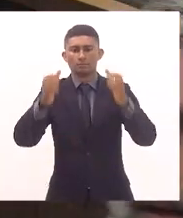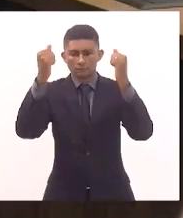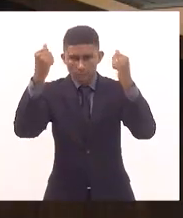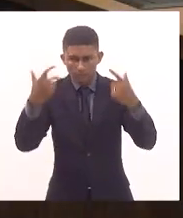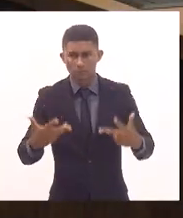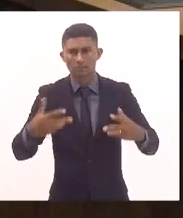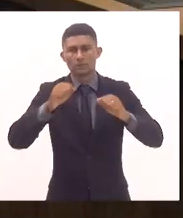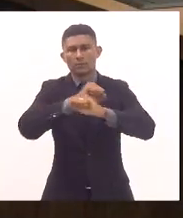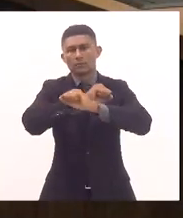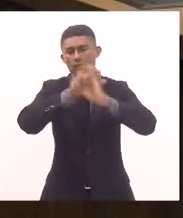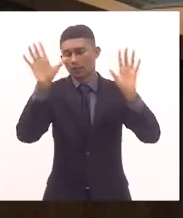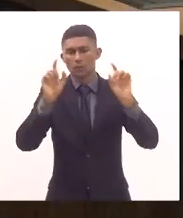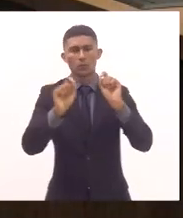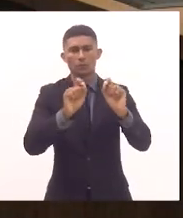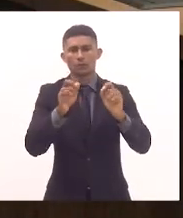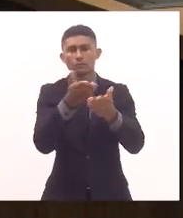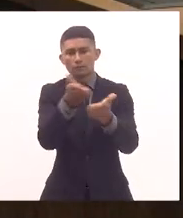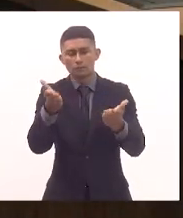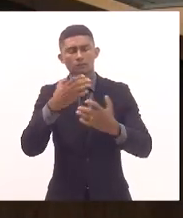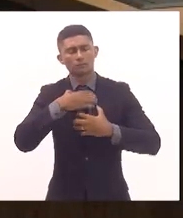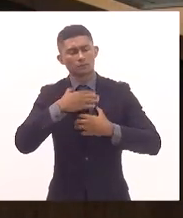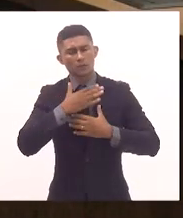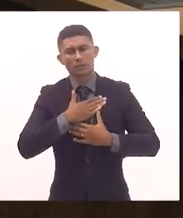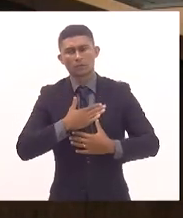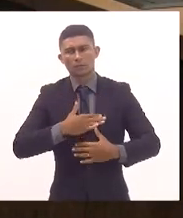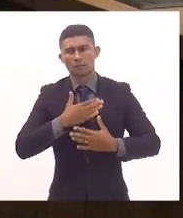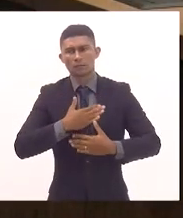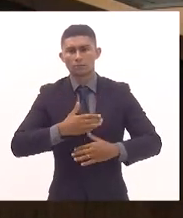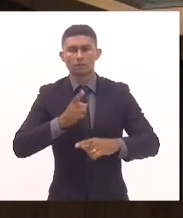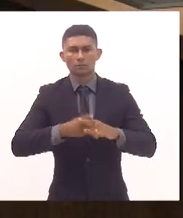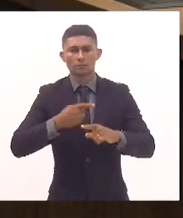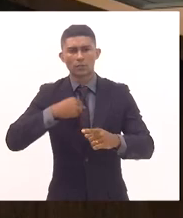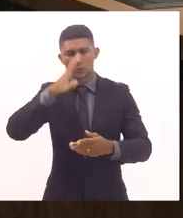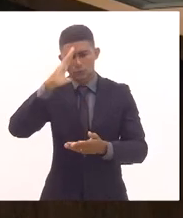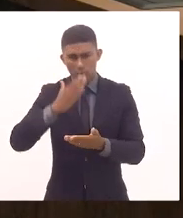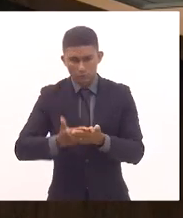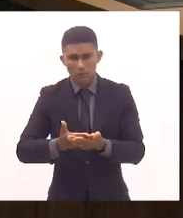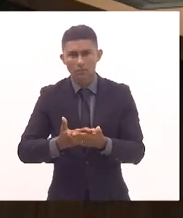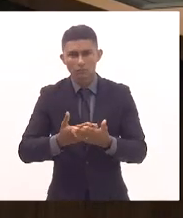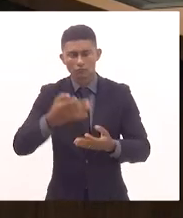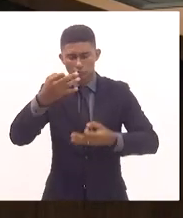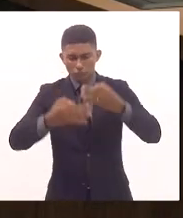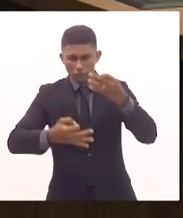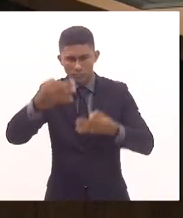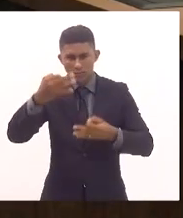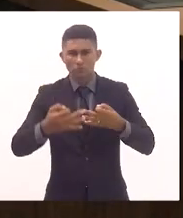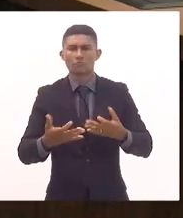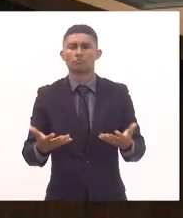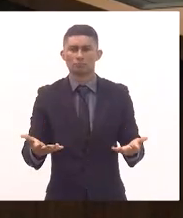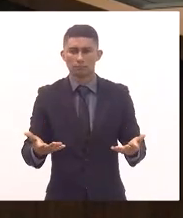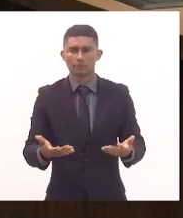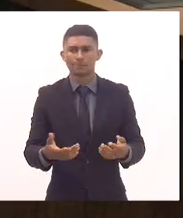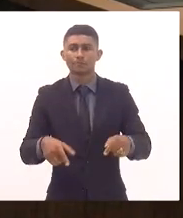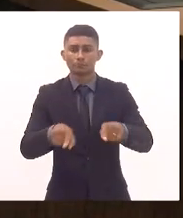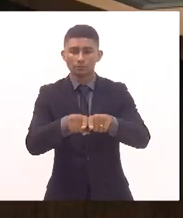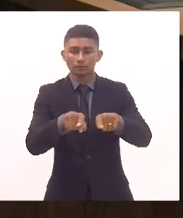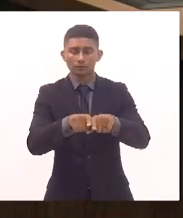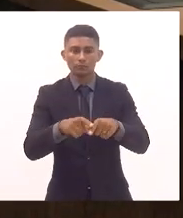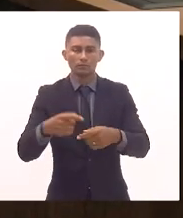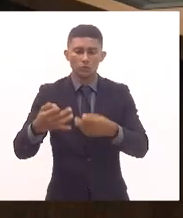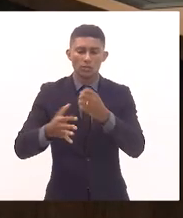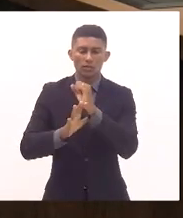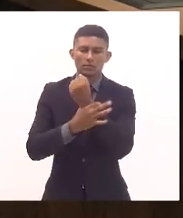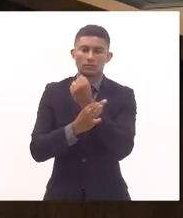pares que fiquem tranquilos. Eu acredito na justiça, na coisa julgada e na segurança